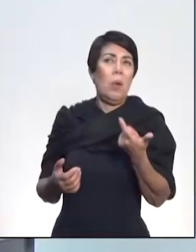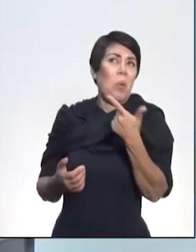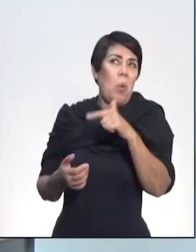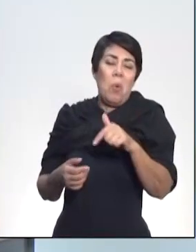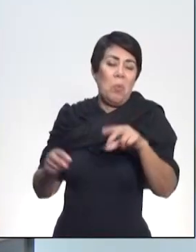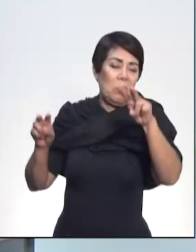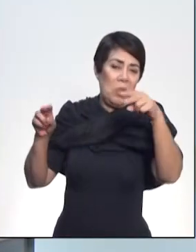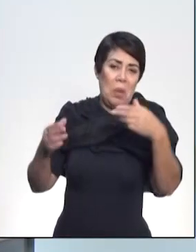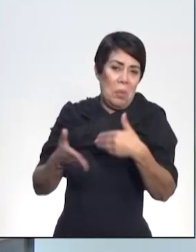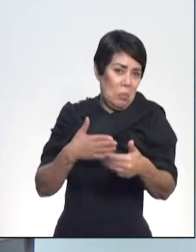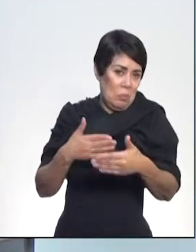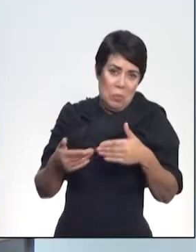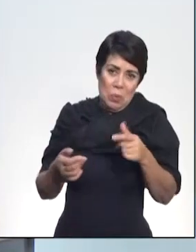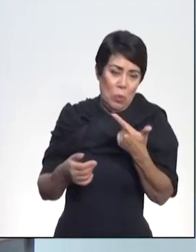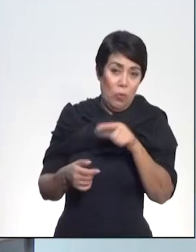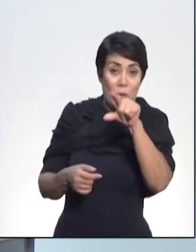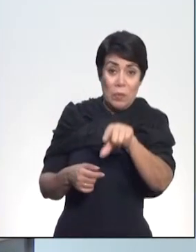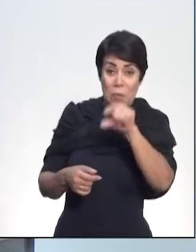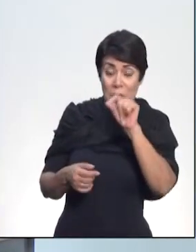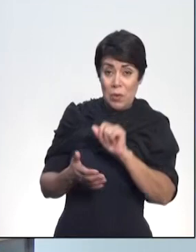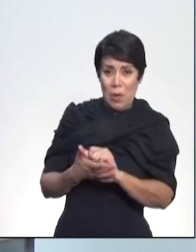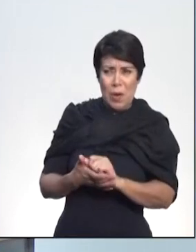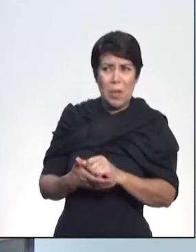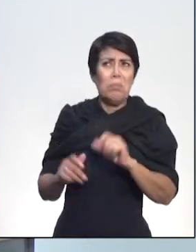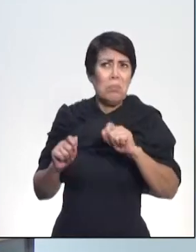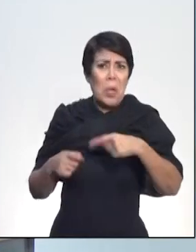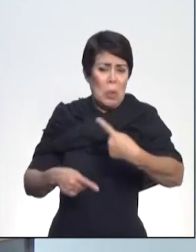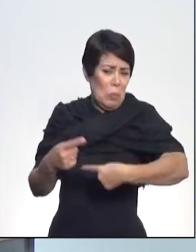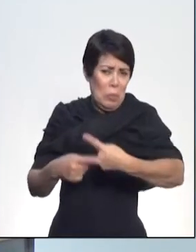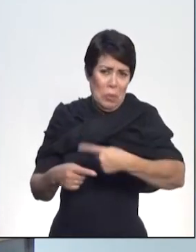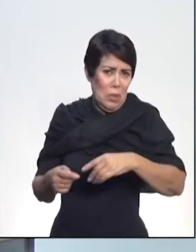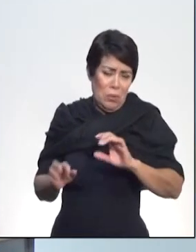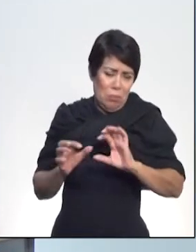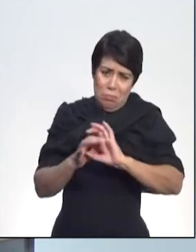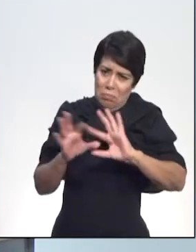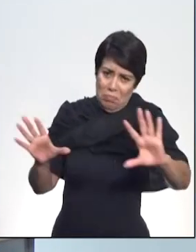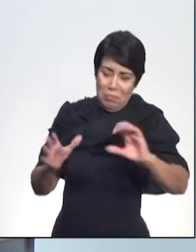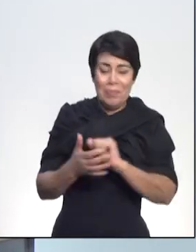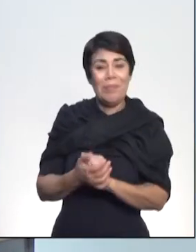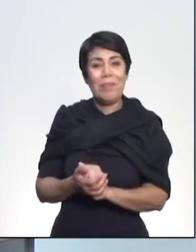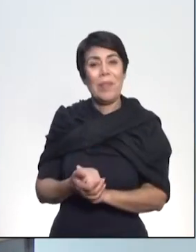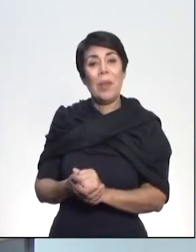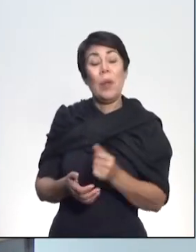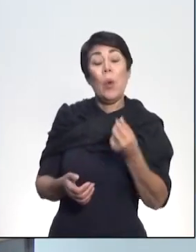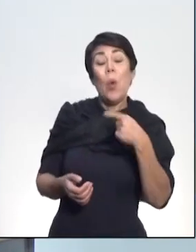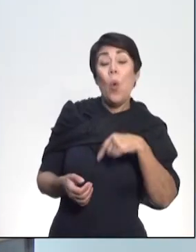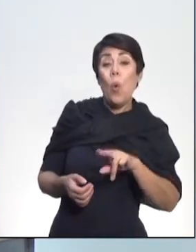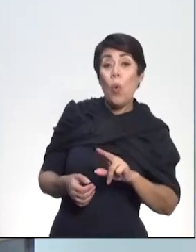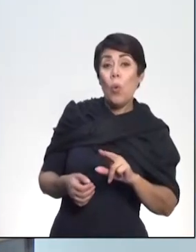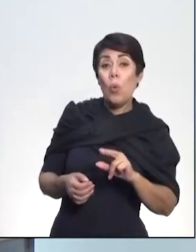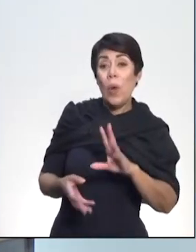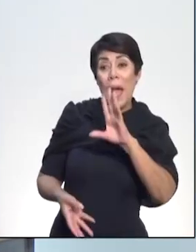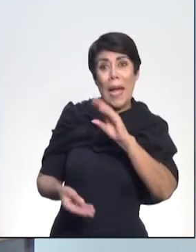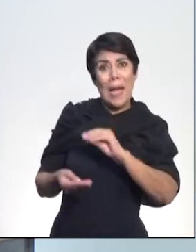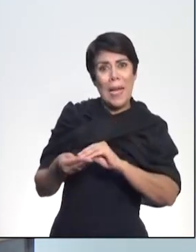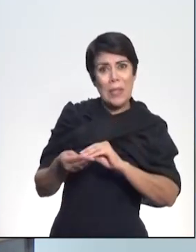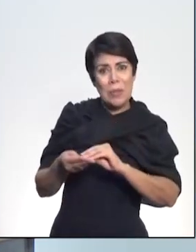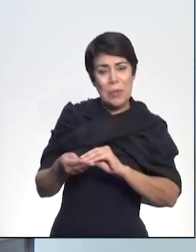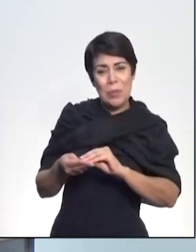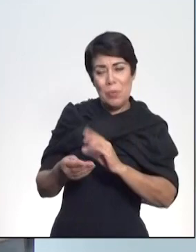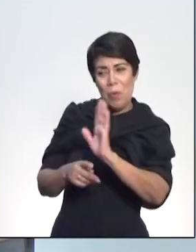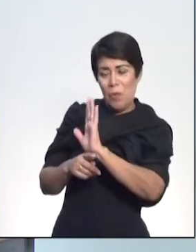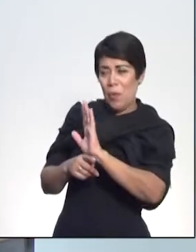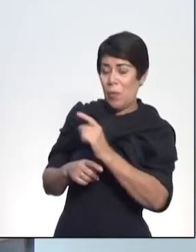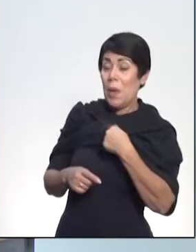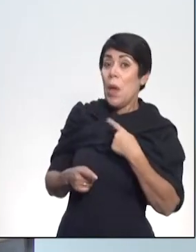outro tema político, ou geopolítico, ou socioeconômico. Fazer um resumo do filme, porque quando